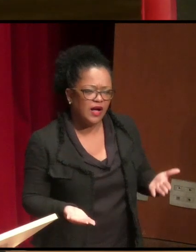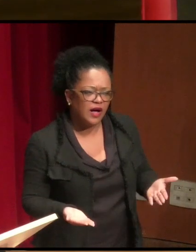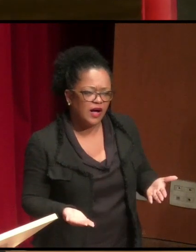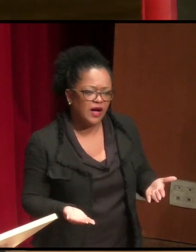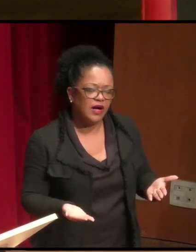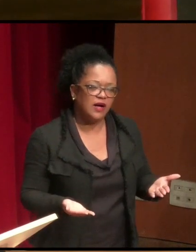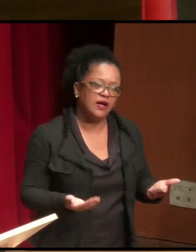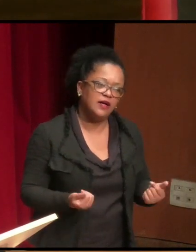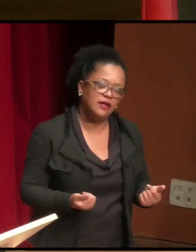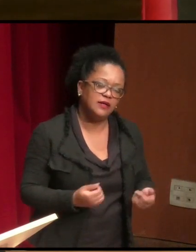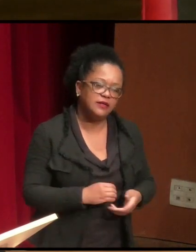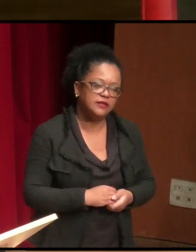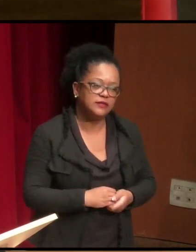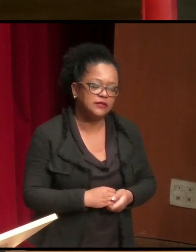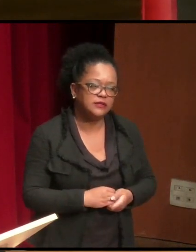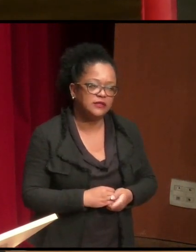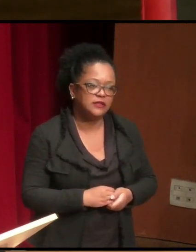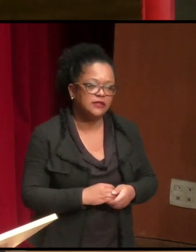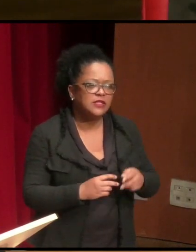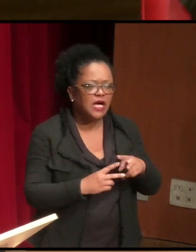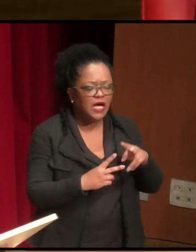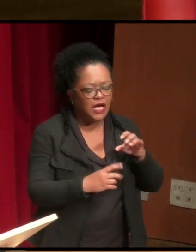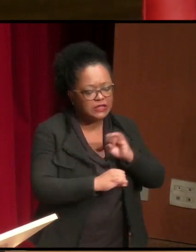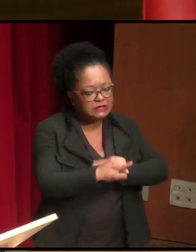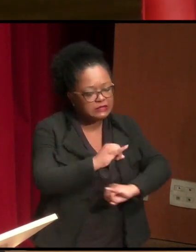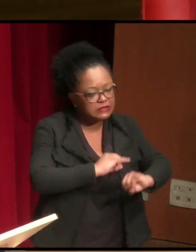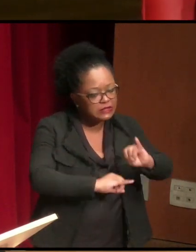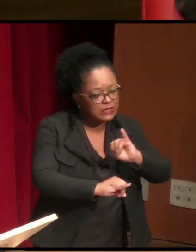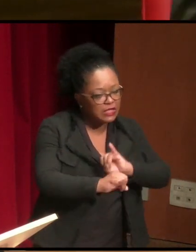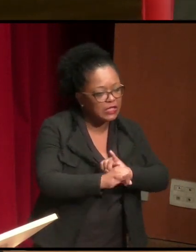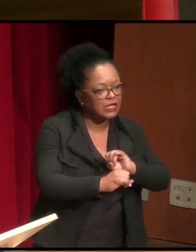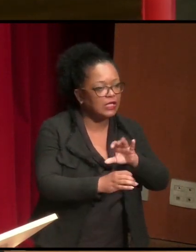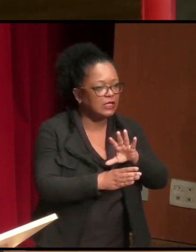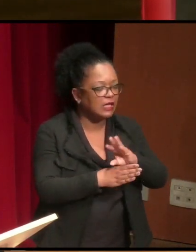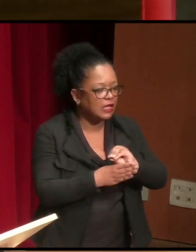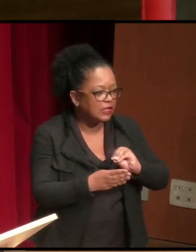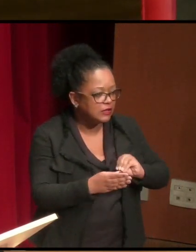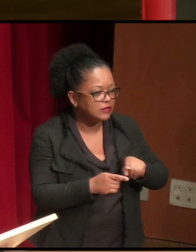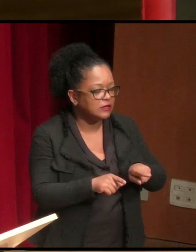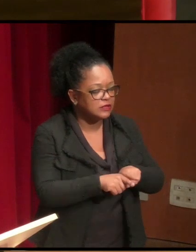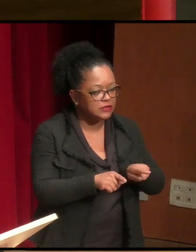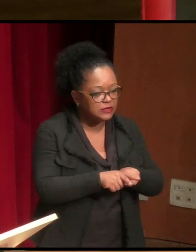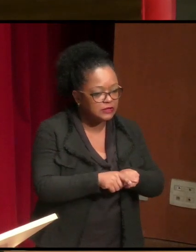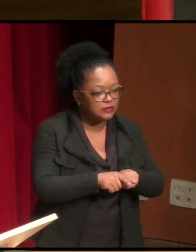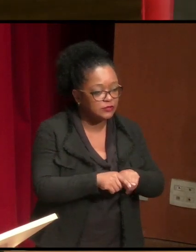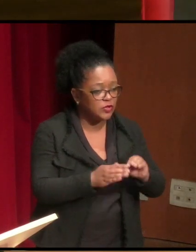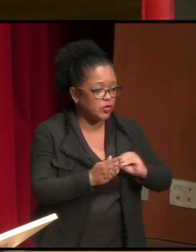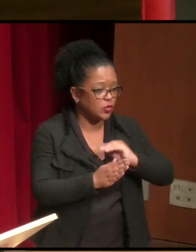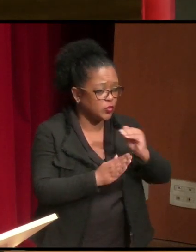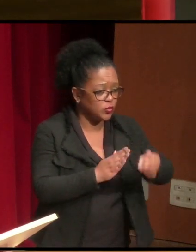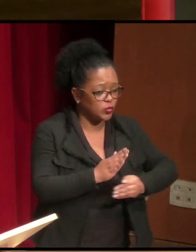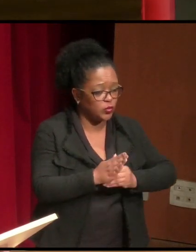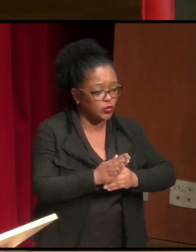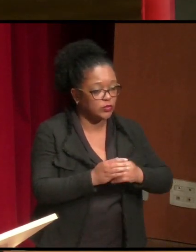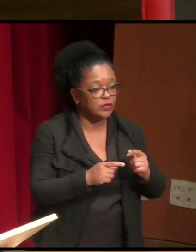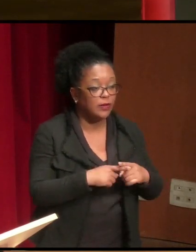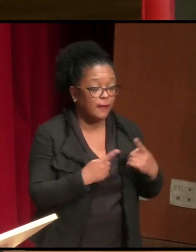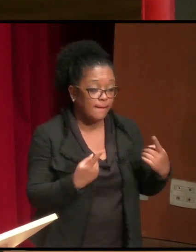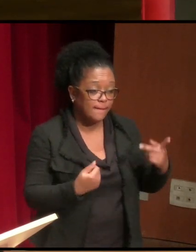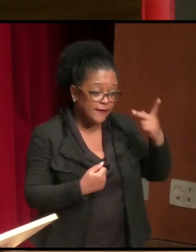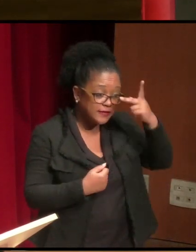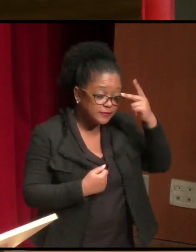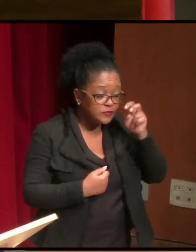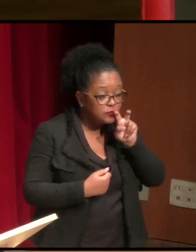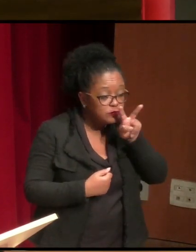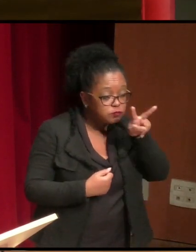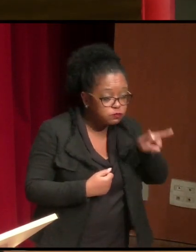um fenômeno de digitalização das coisas, e não é só para o cego, é para quem enxerga também. Só que quem enxerga, ainda que ele tiver com o Kindle